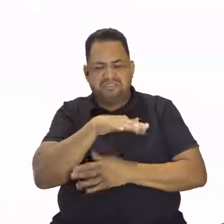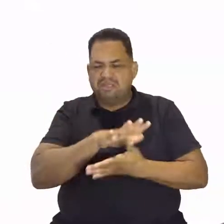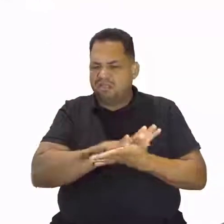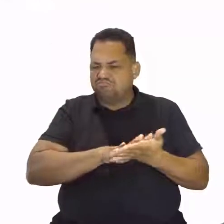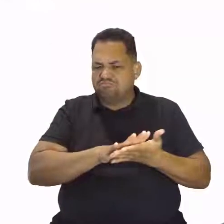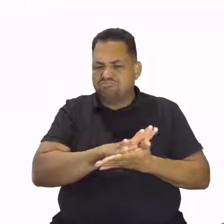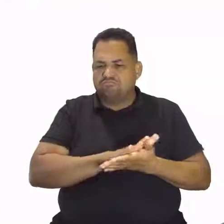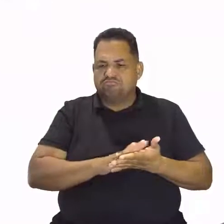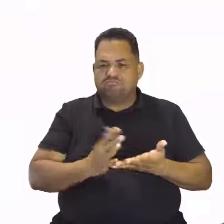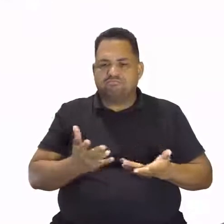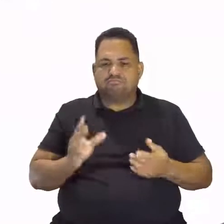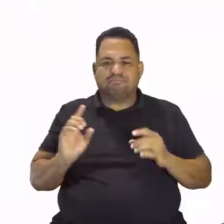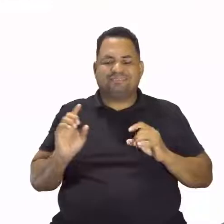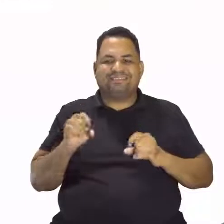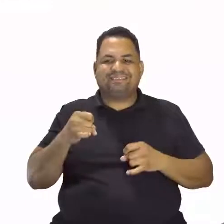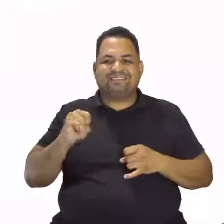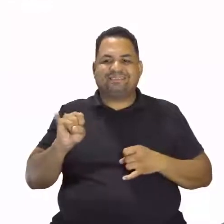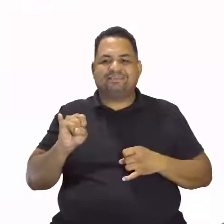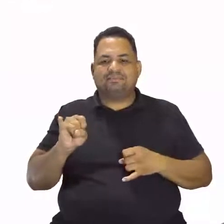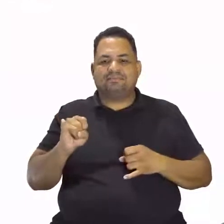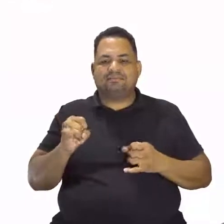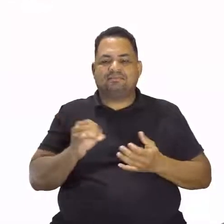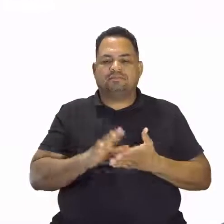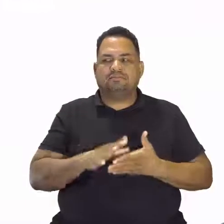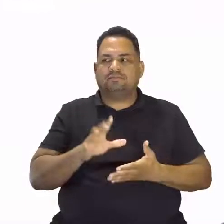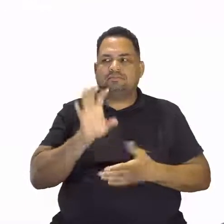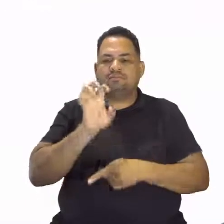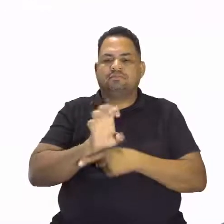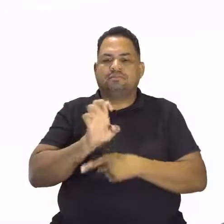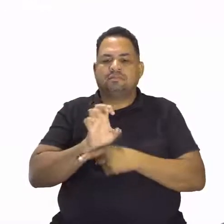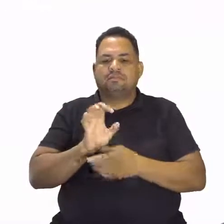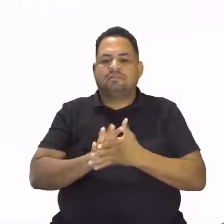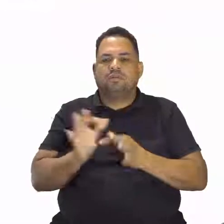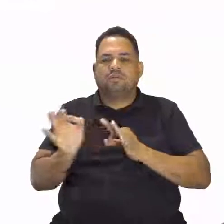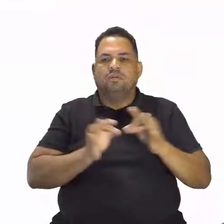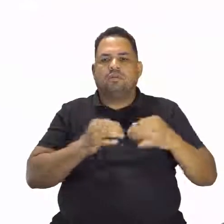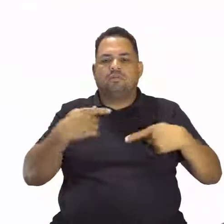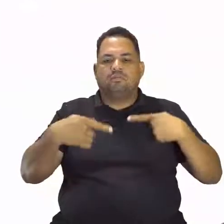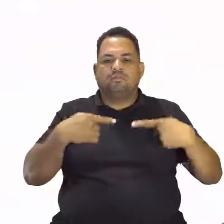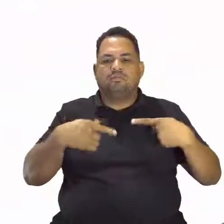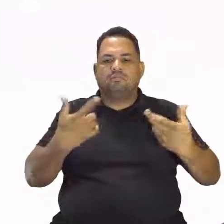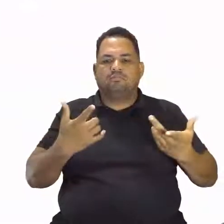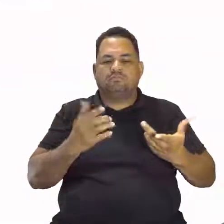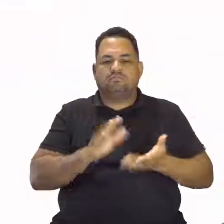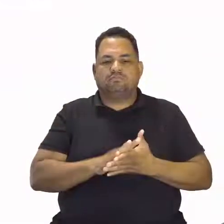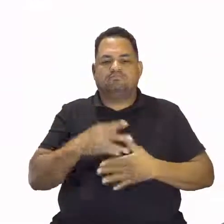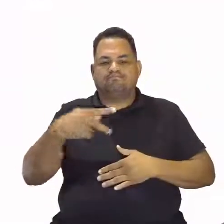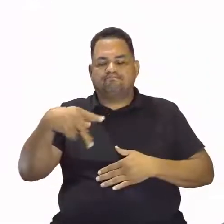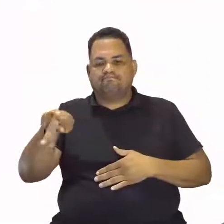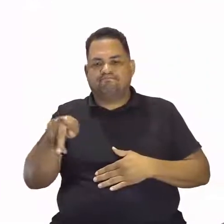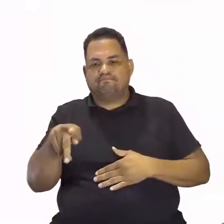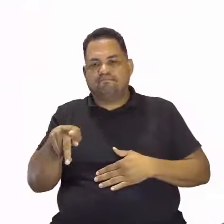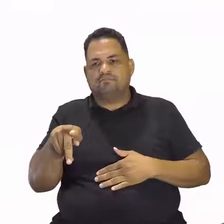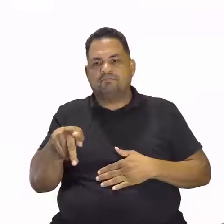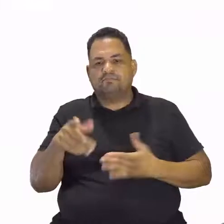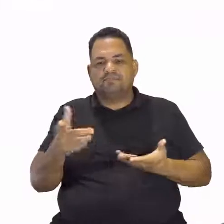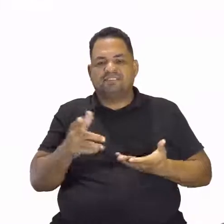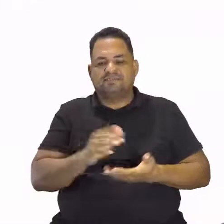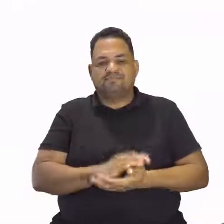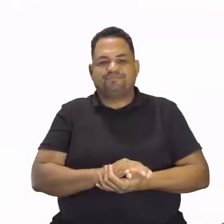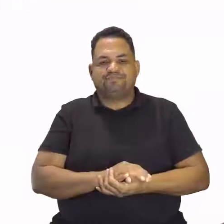o Estado, como não criar políticas públicas para